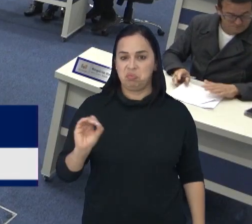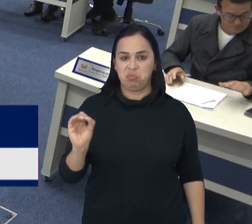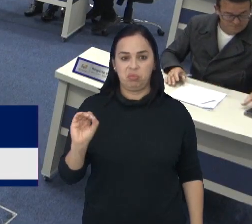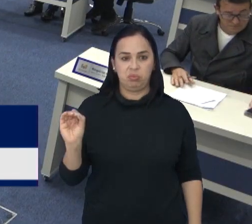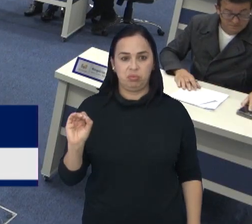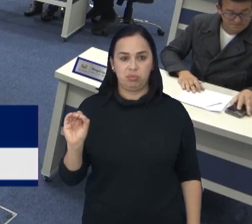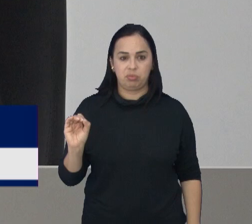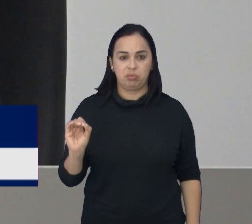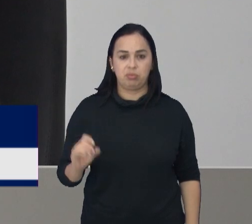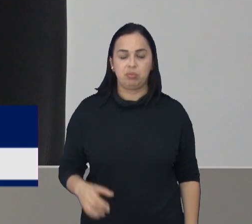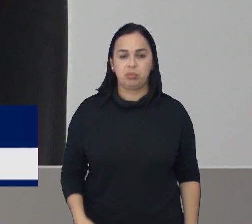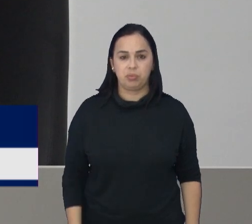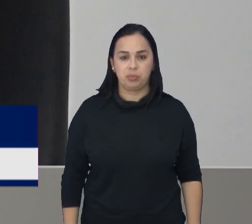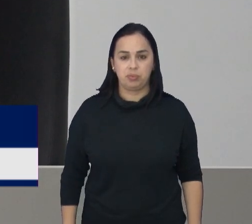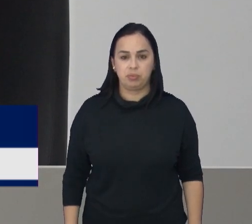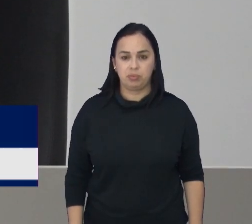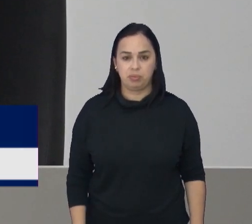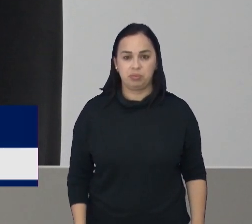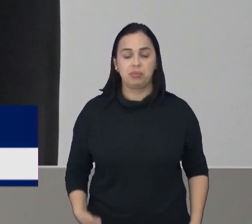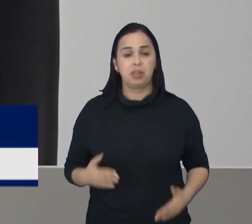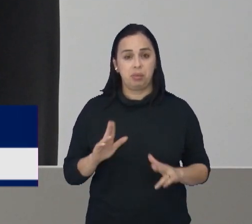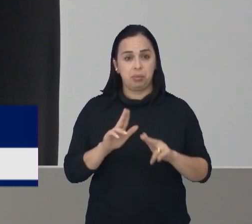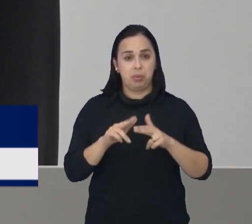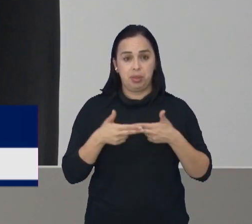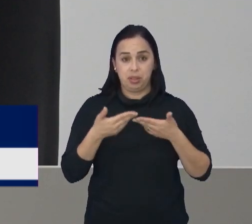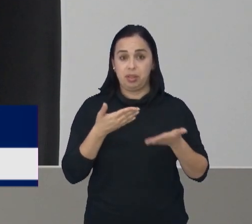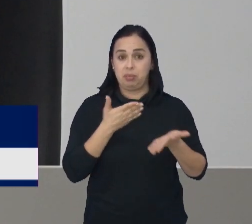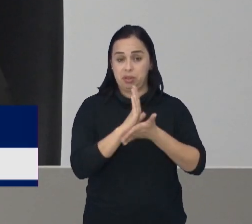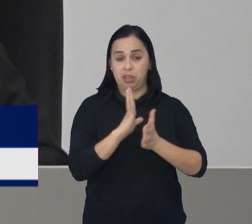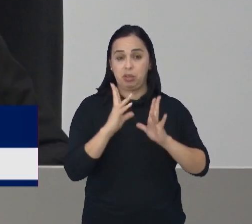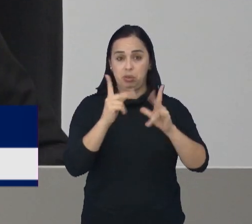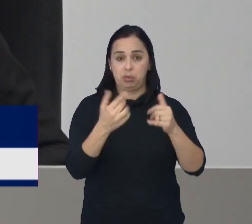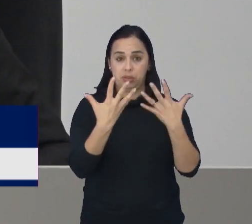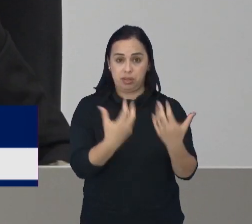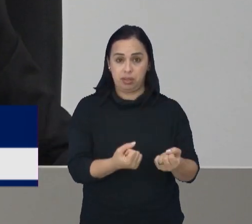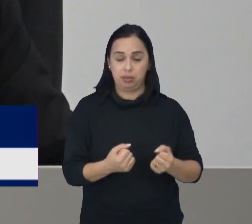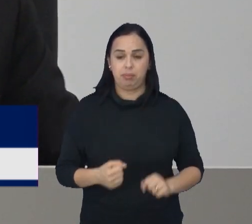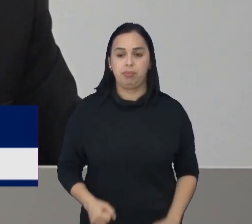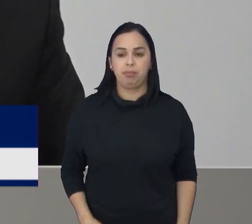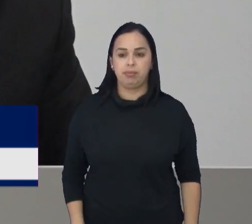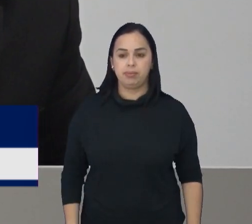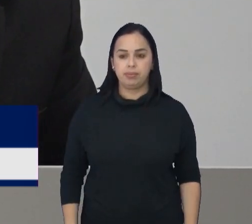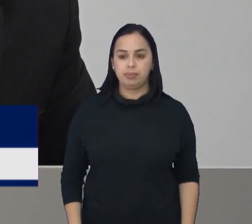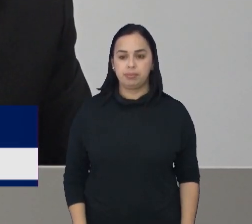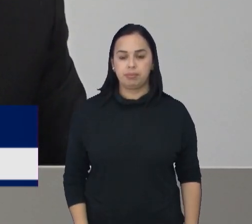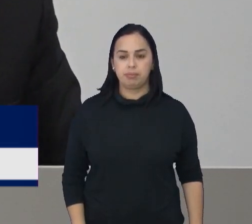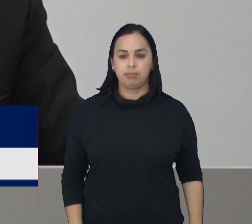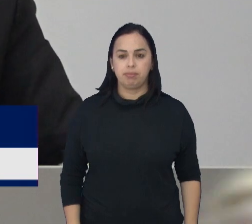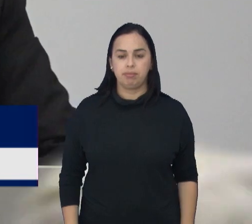senhor presidente. Sem nenhum voto contrário, está aprovado por unanimidade.